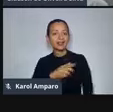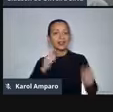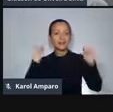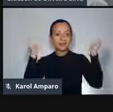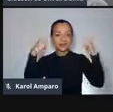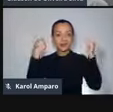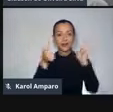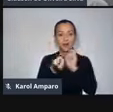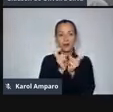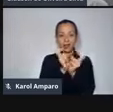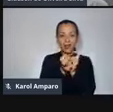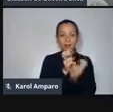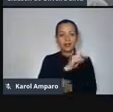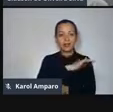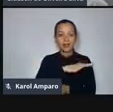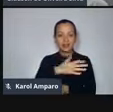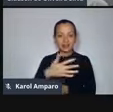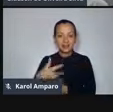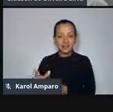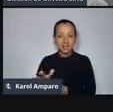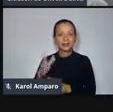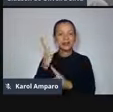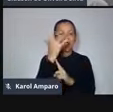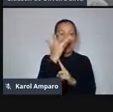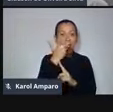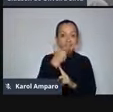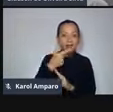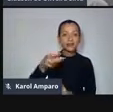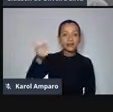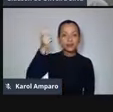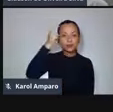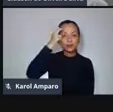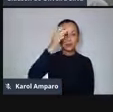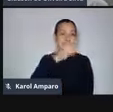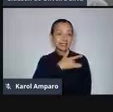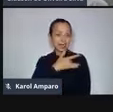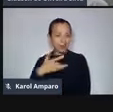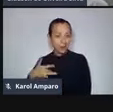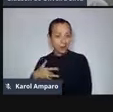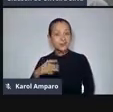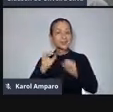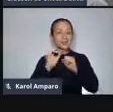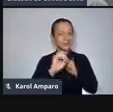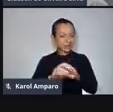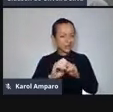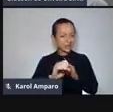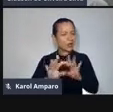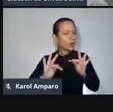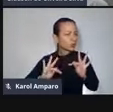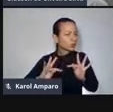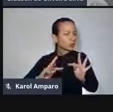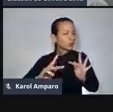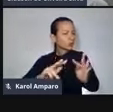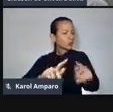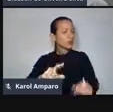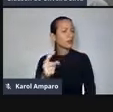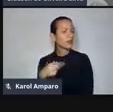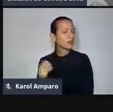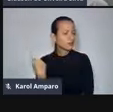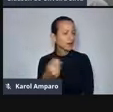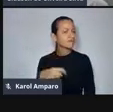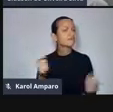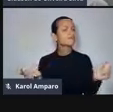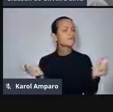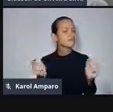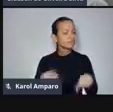e educação para todos por meio da capoeira. Tudo isso nós podemos passar, não é? Quando chega